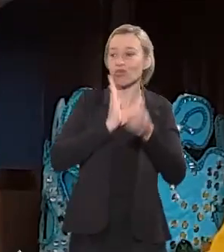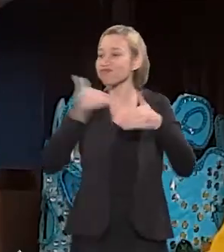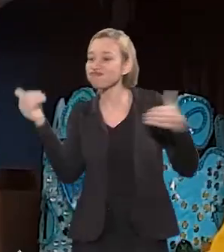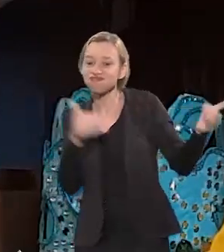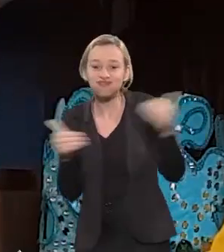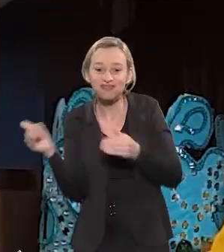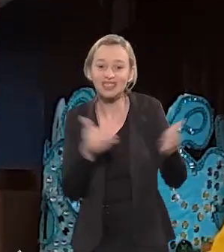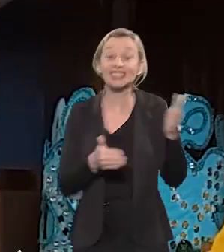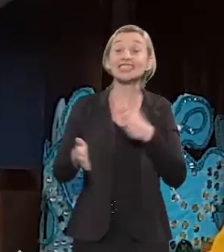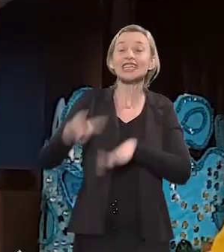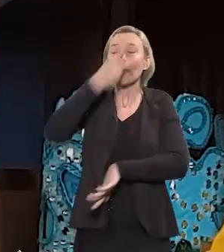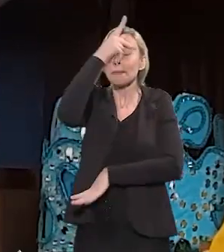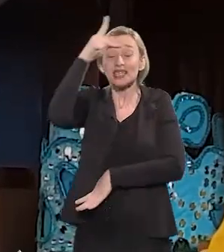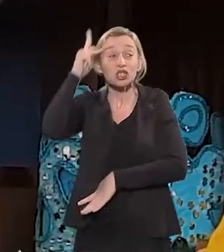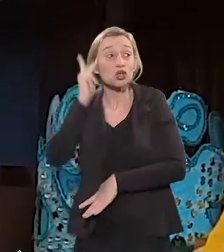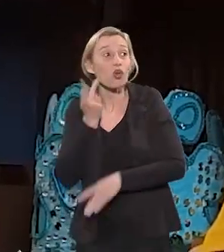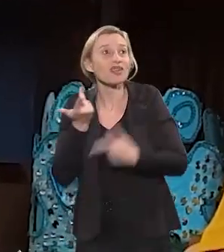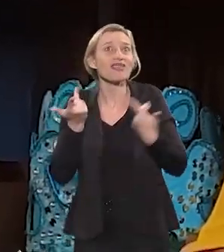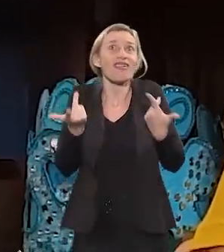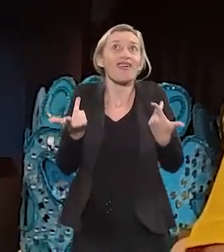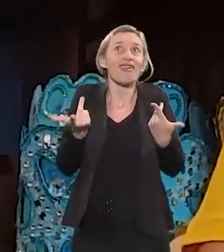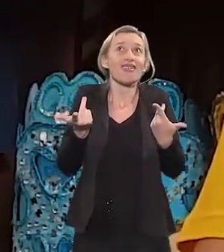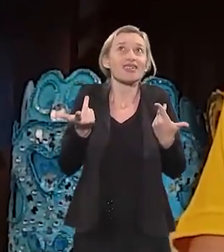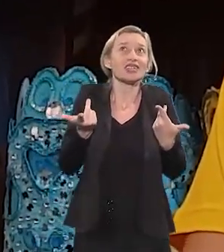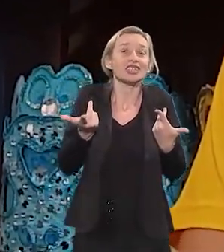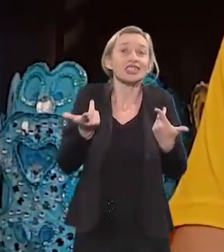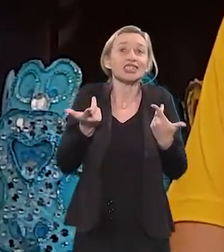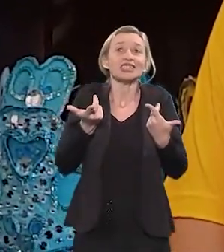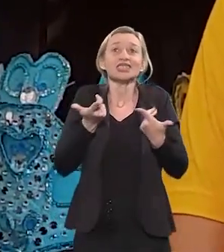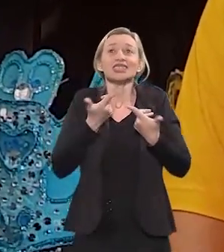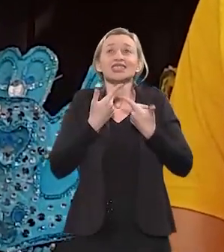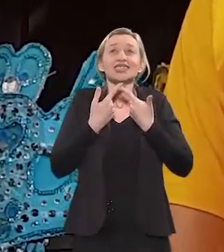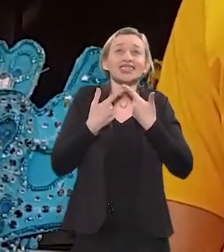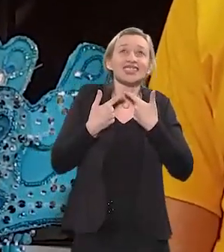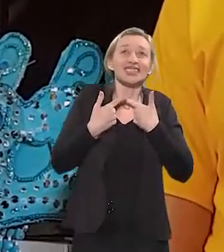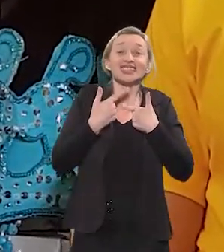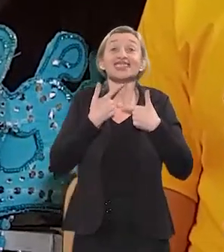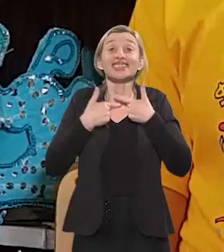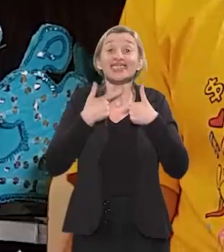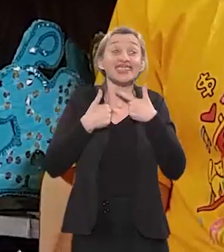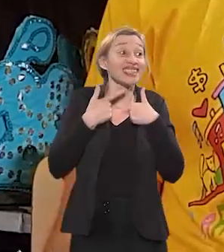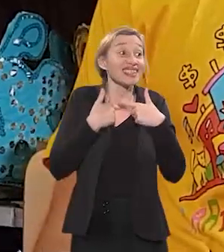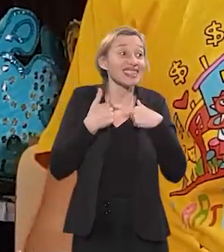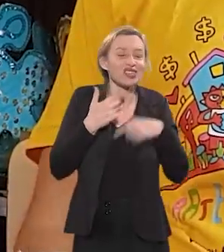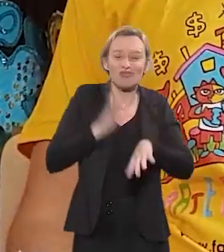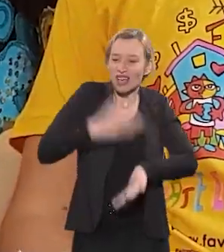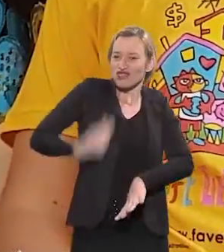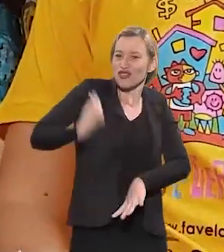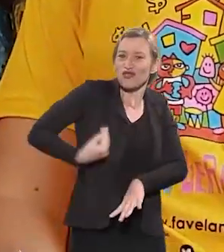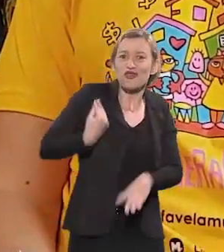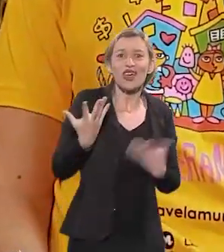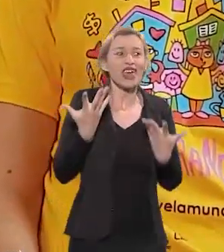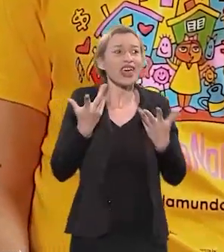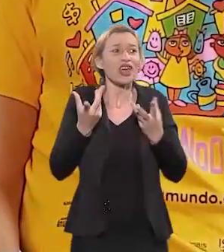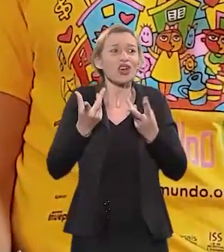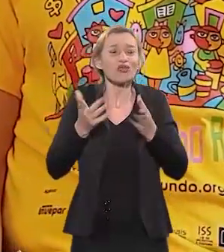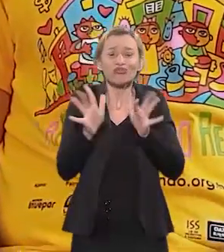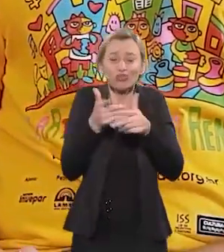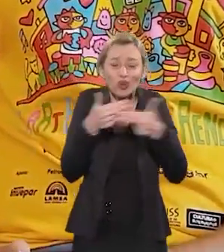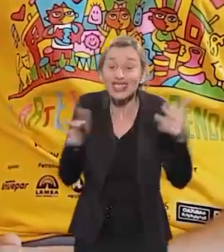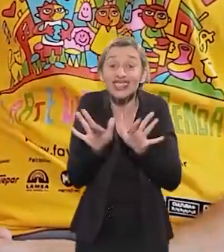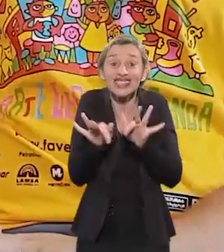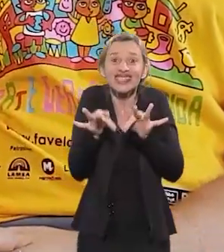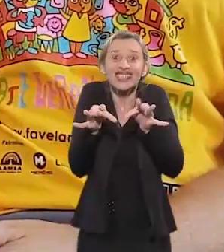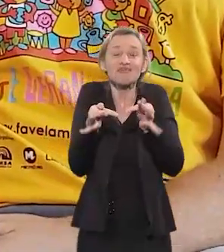pessoas se movimentando, né? Pessoas se empoderando, se tornando mais vivas com